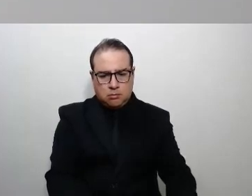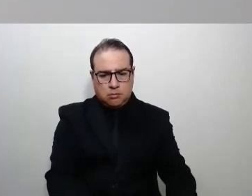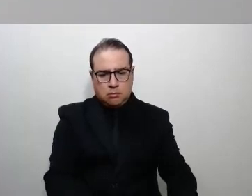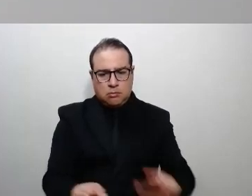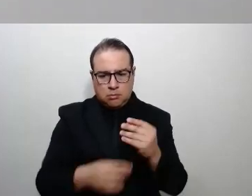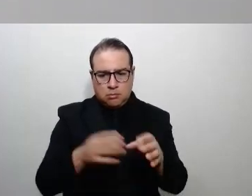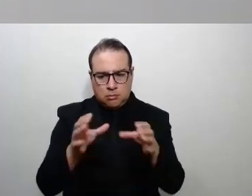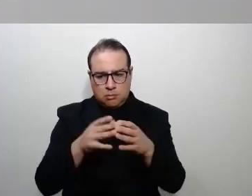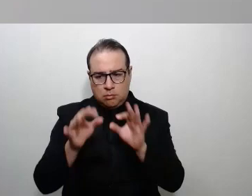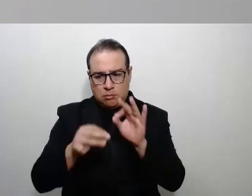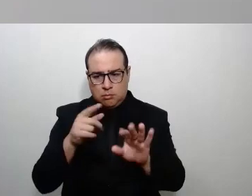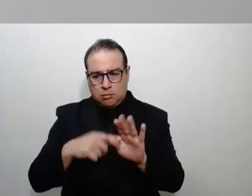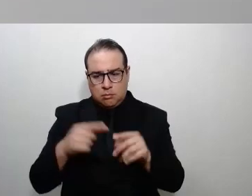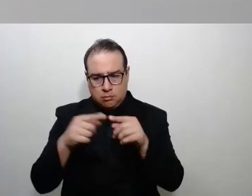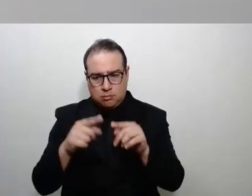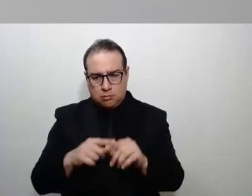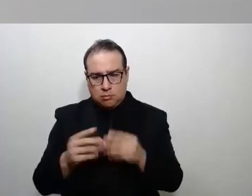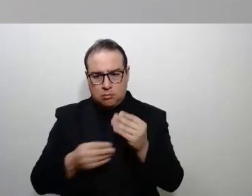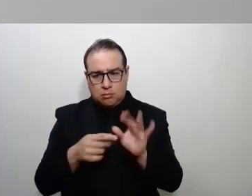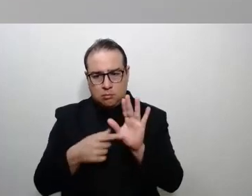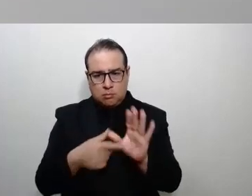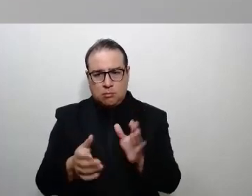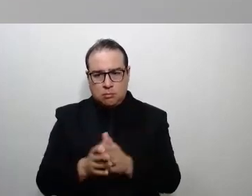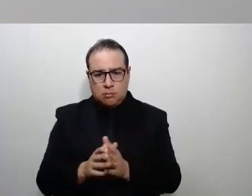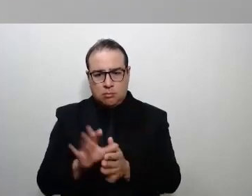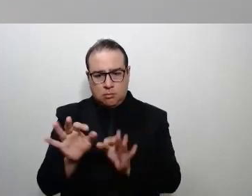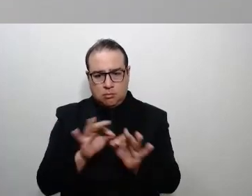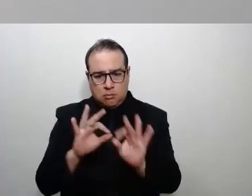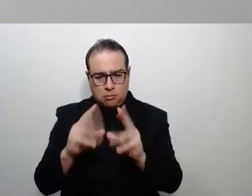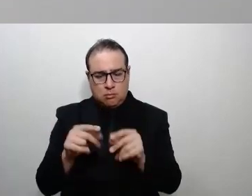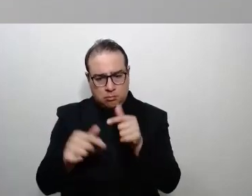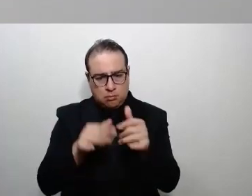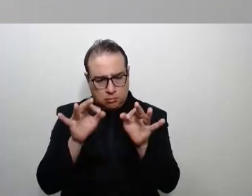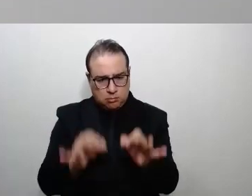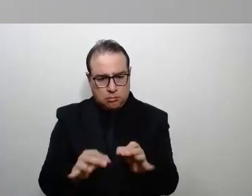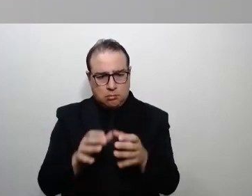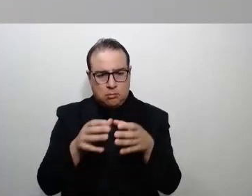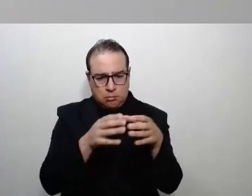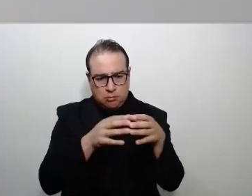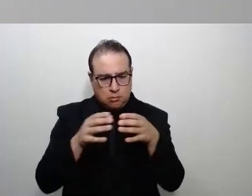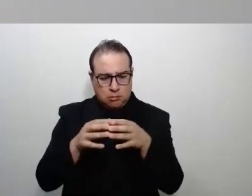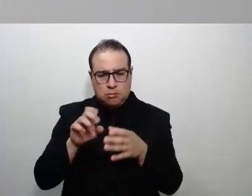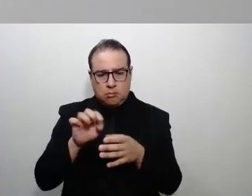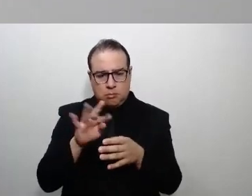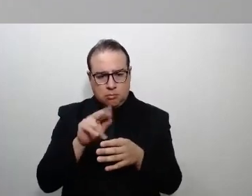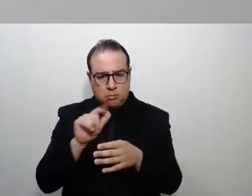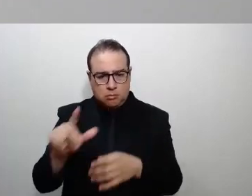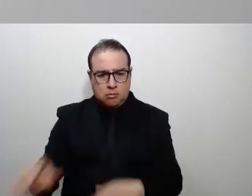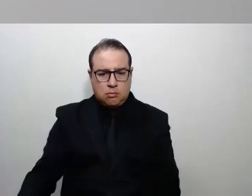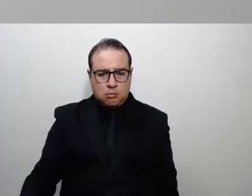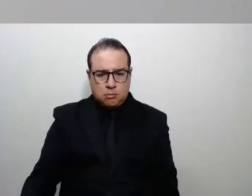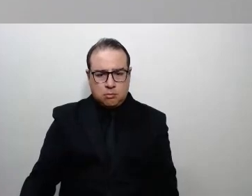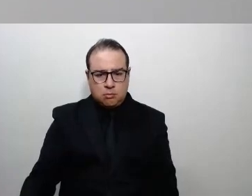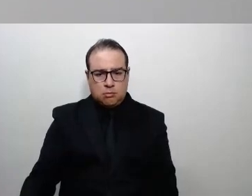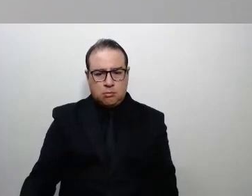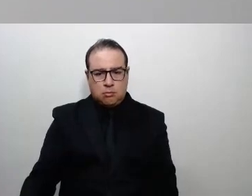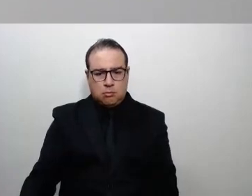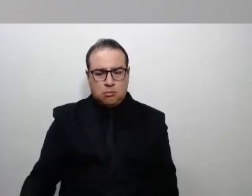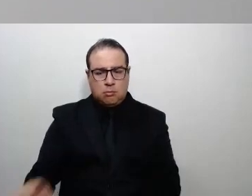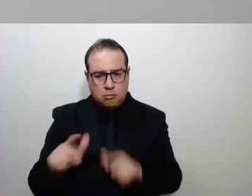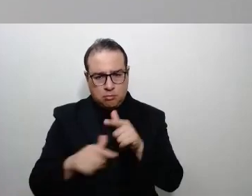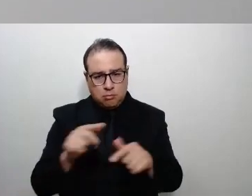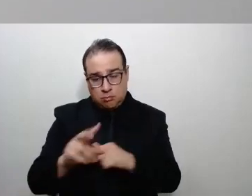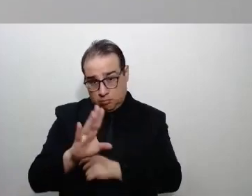para que colocassemos ordem na atividade jurisdicional eleitoral atuamos